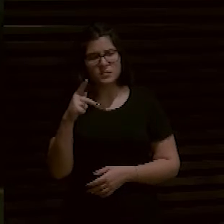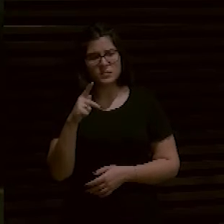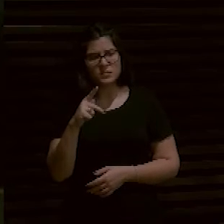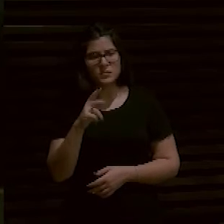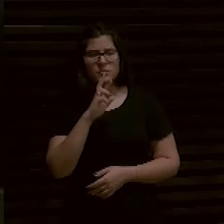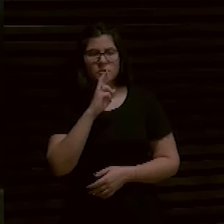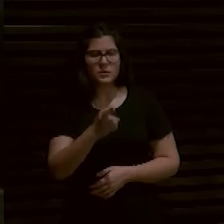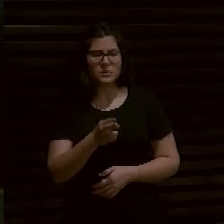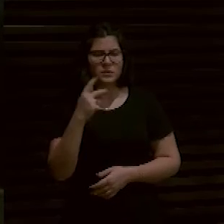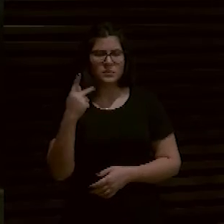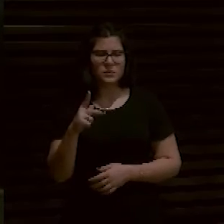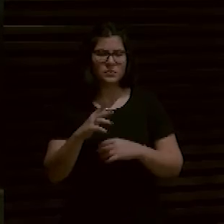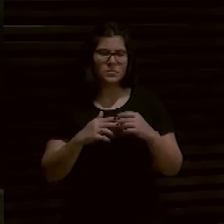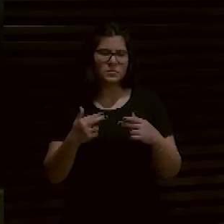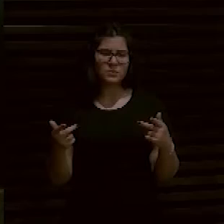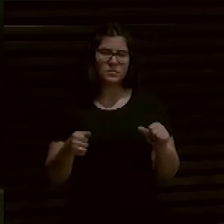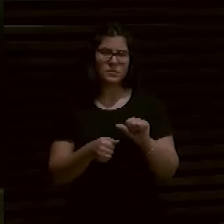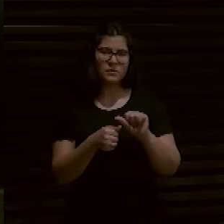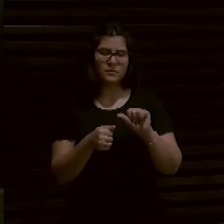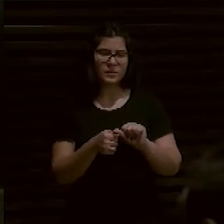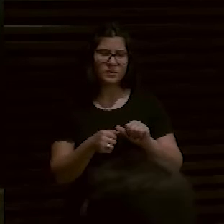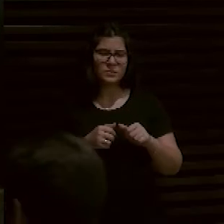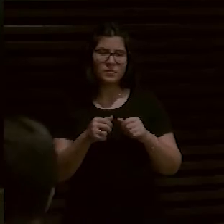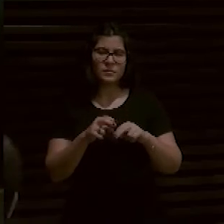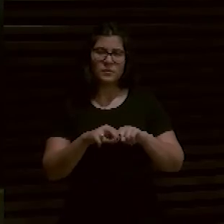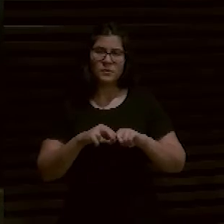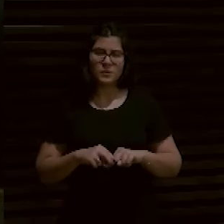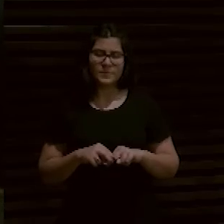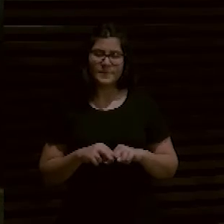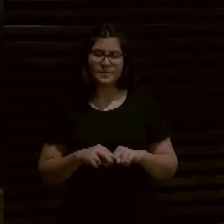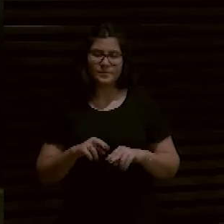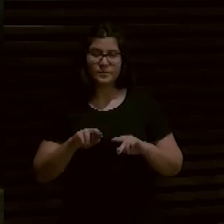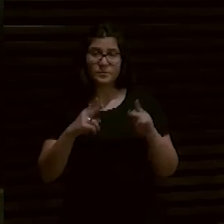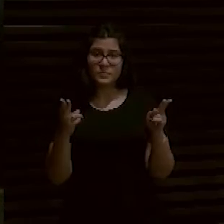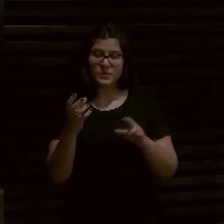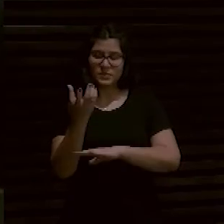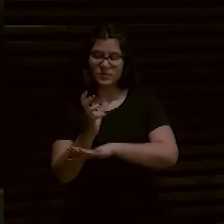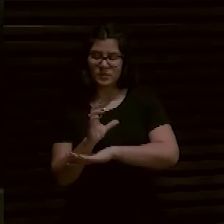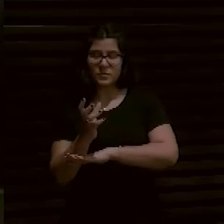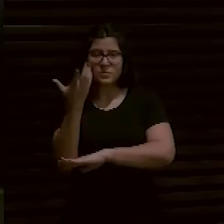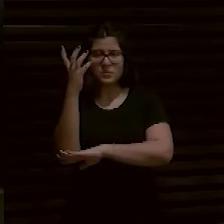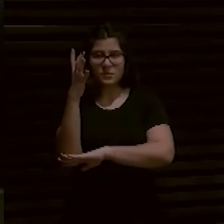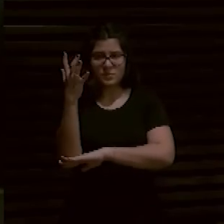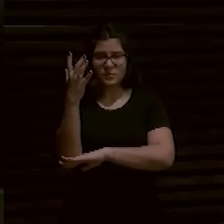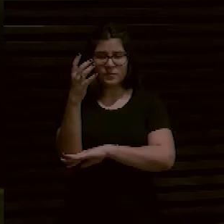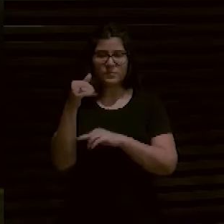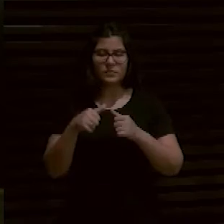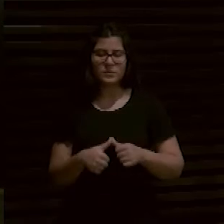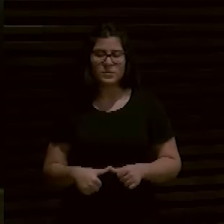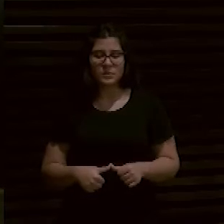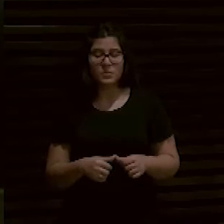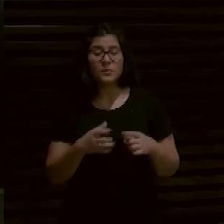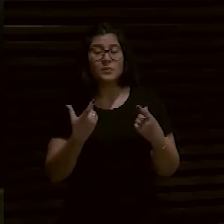ações. Por isso, a diferença de arbusto e árvore reside onde está guardado